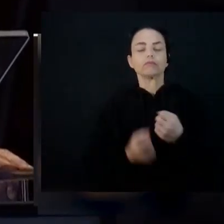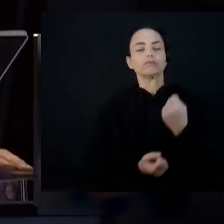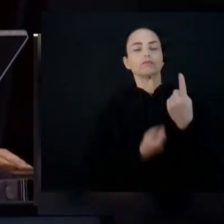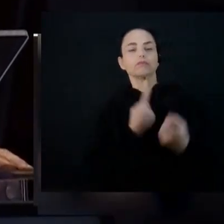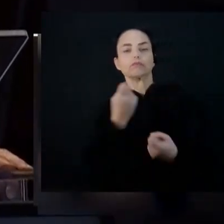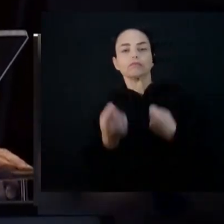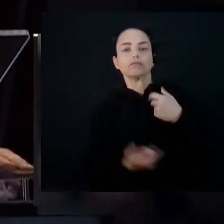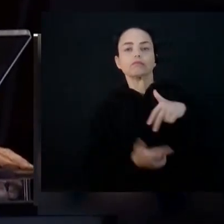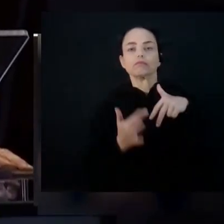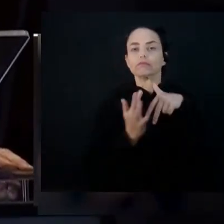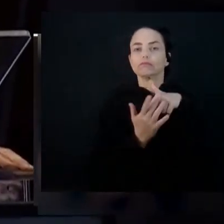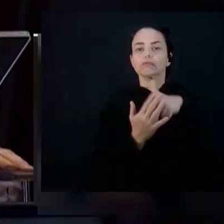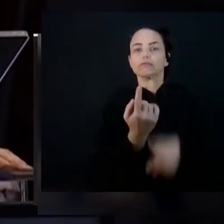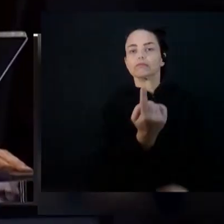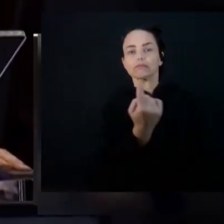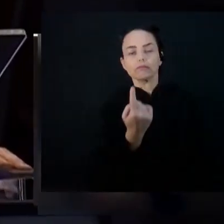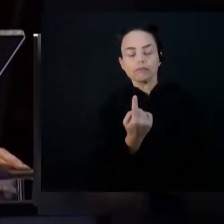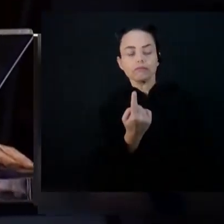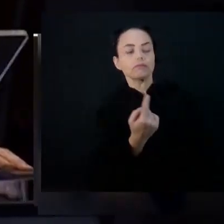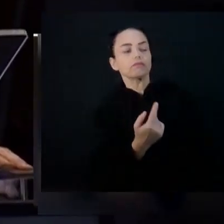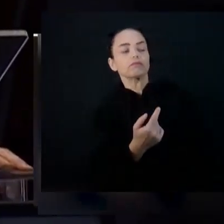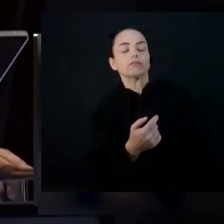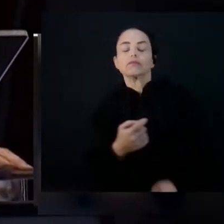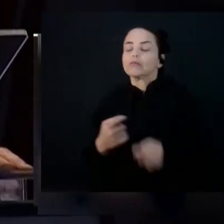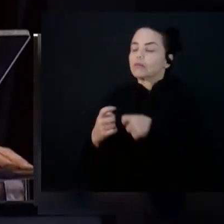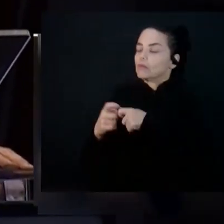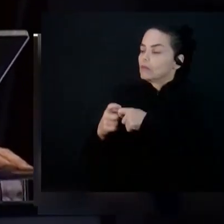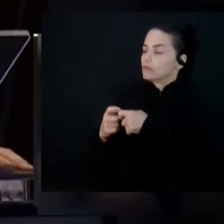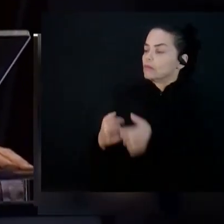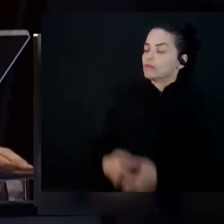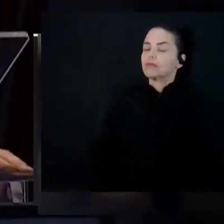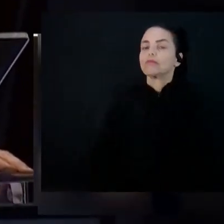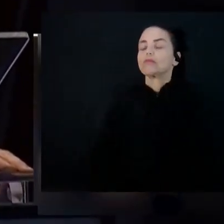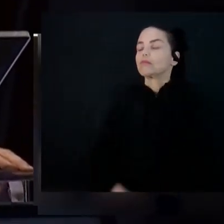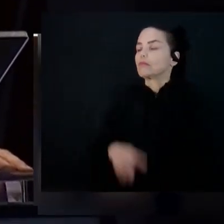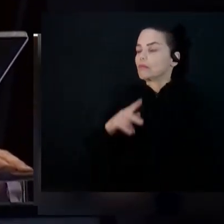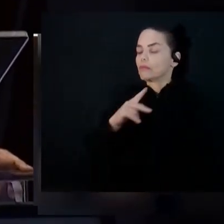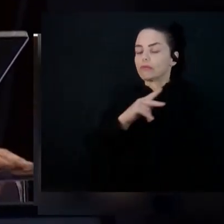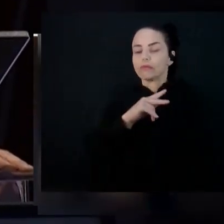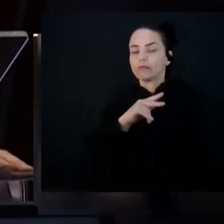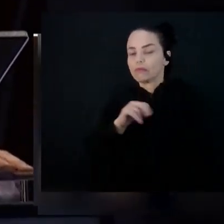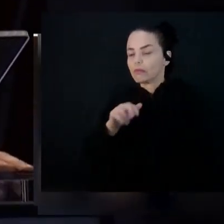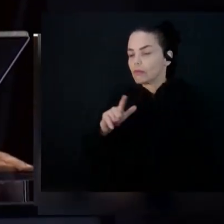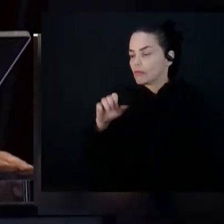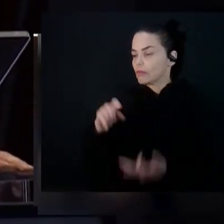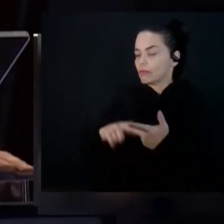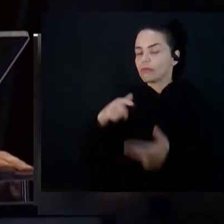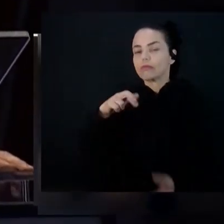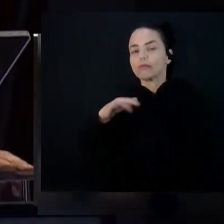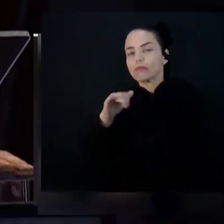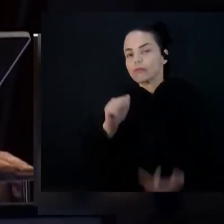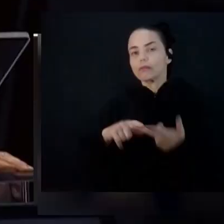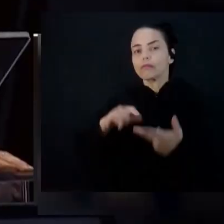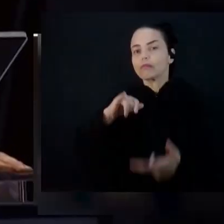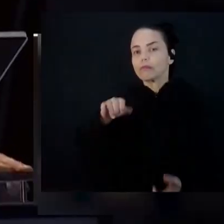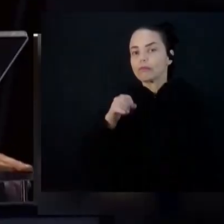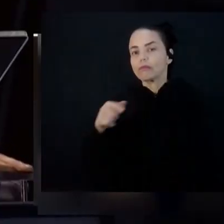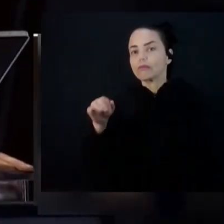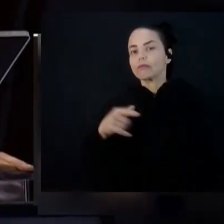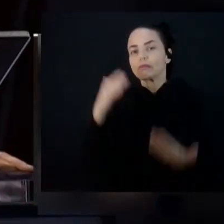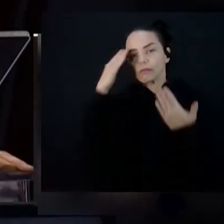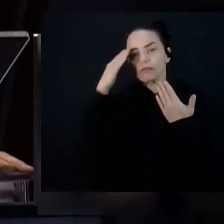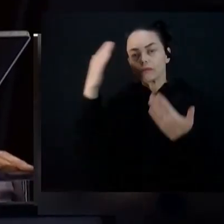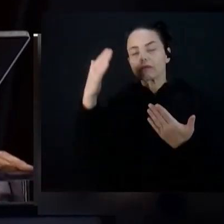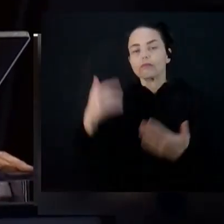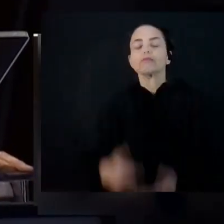até nós e fala, olha doutor, olha Paulo, olha Maria, olha João, olha Jorge, muito obrigado por aquilo